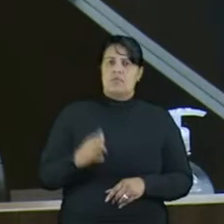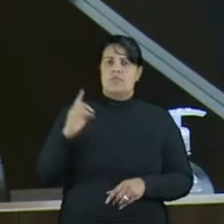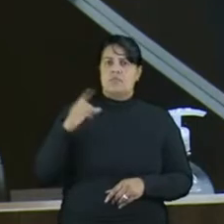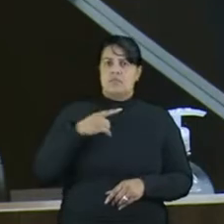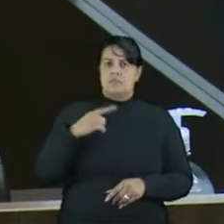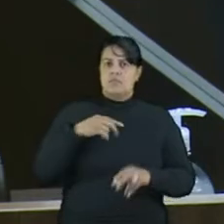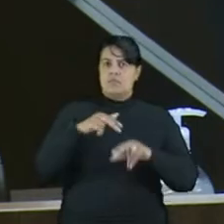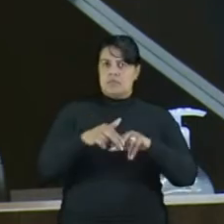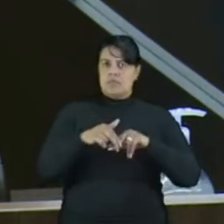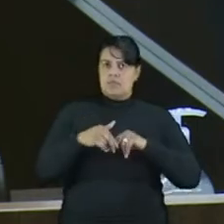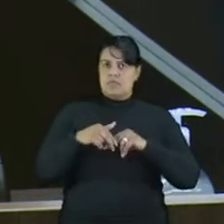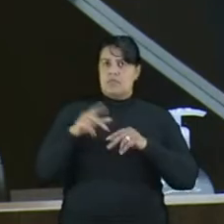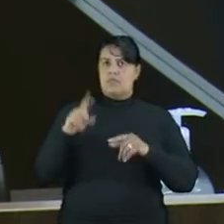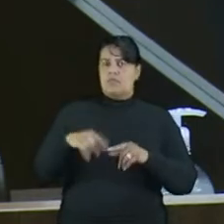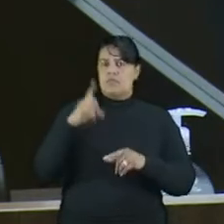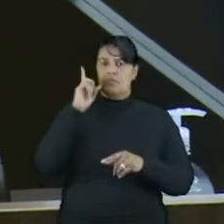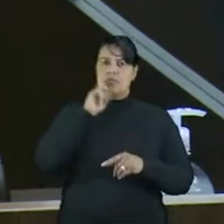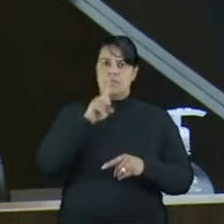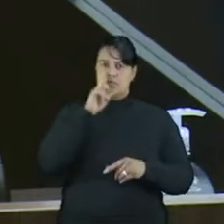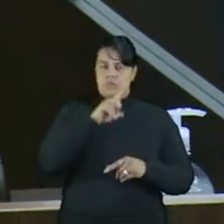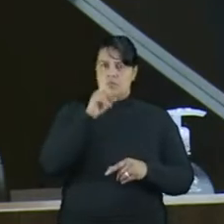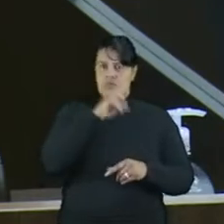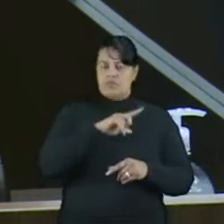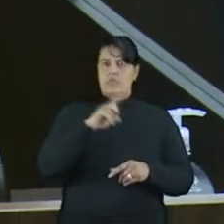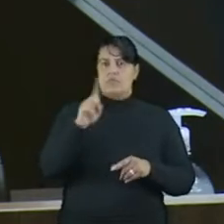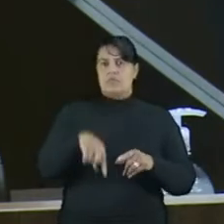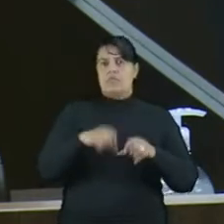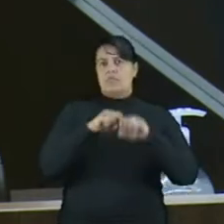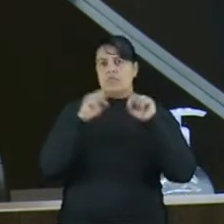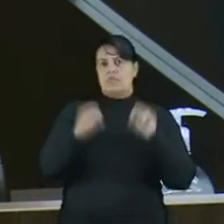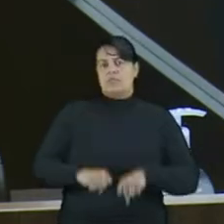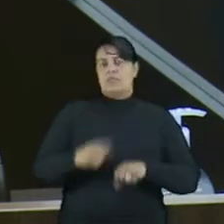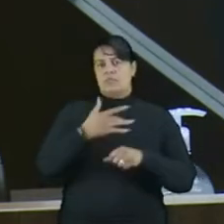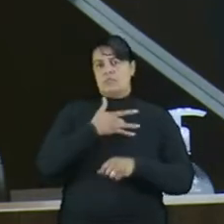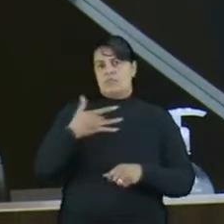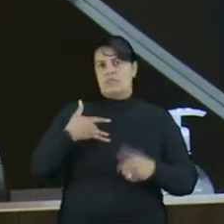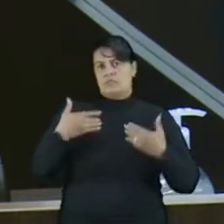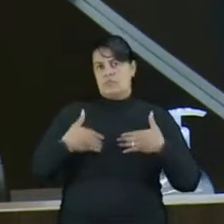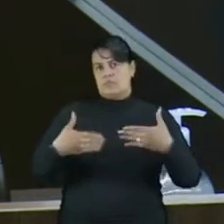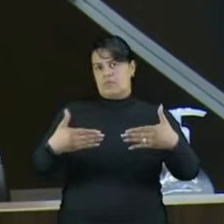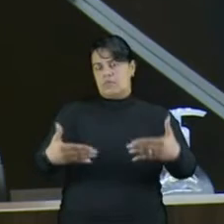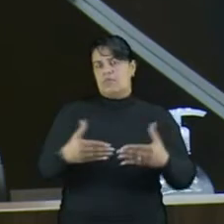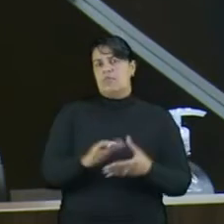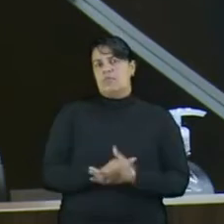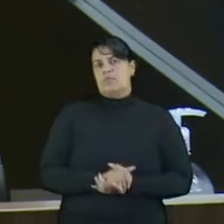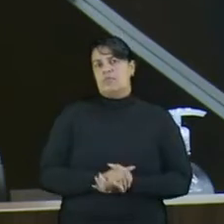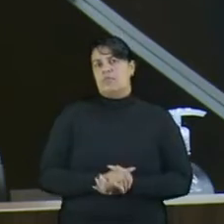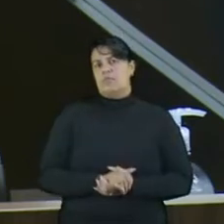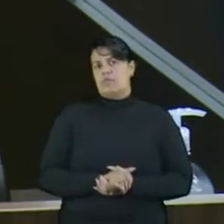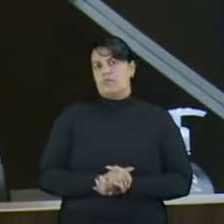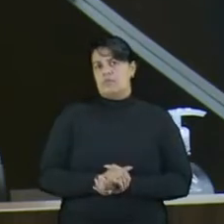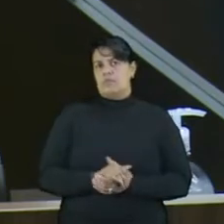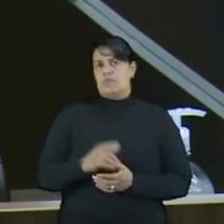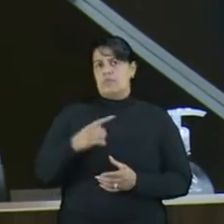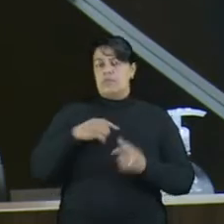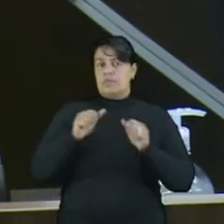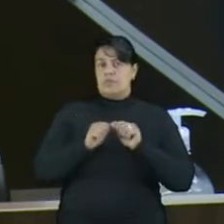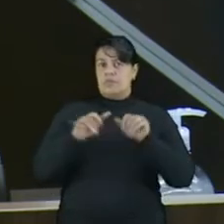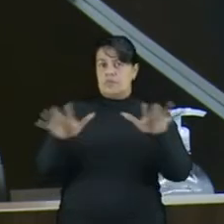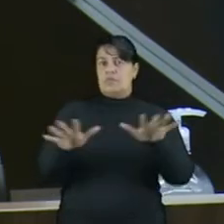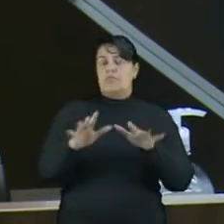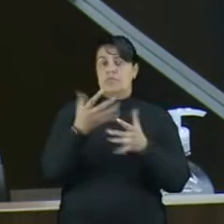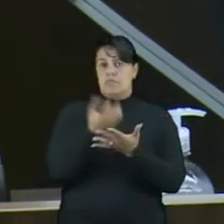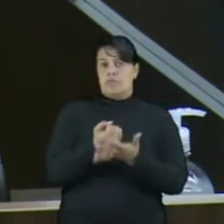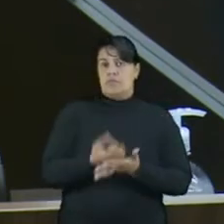ocasionados por falha de segurança em sistema do Ministério da Saúde, e do chamado mega vazamento que expôs dados